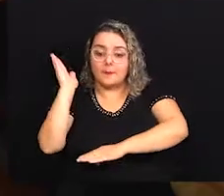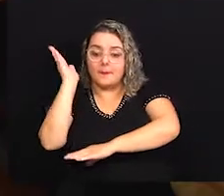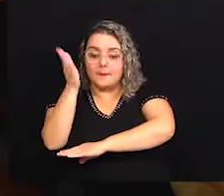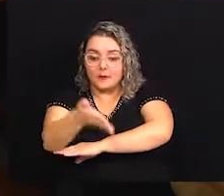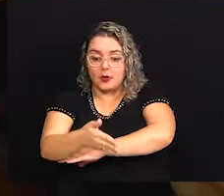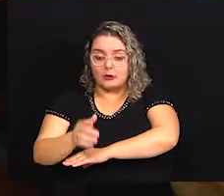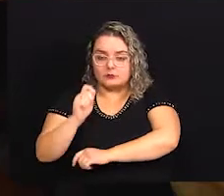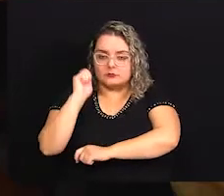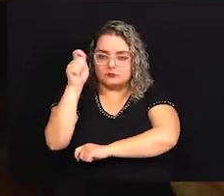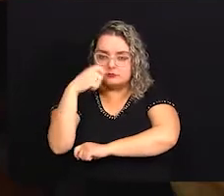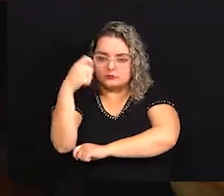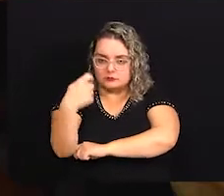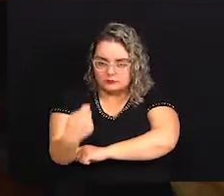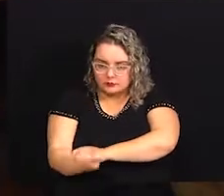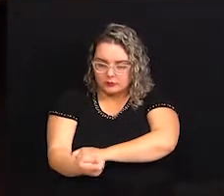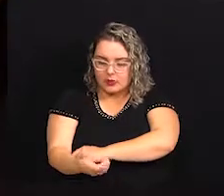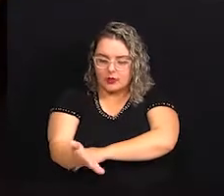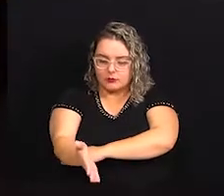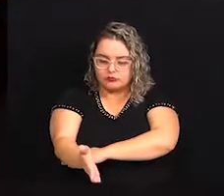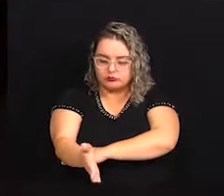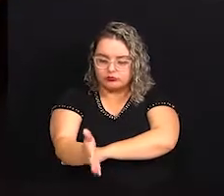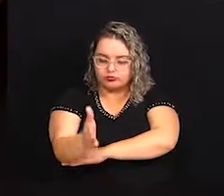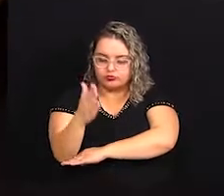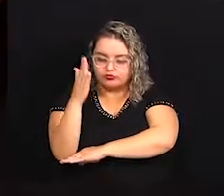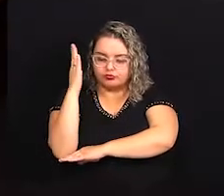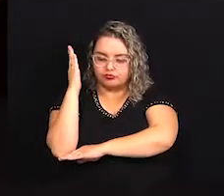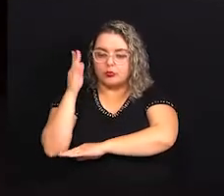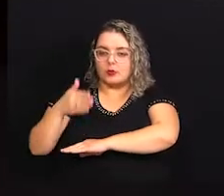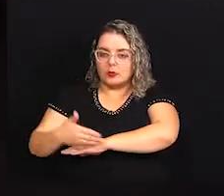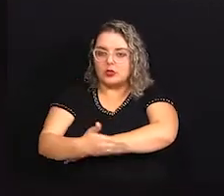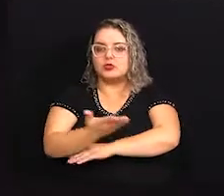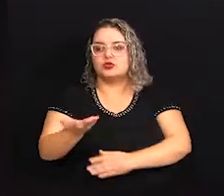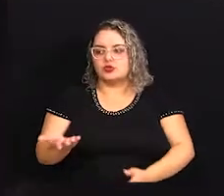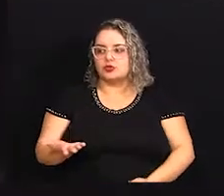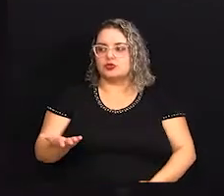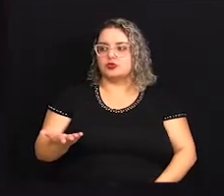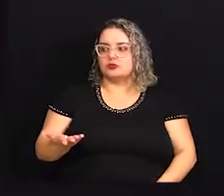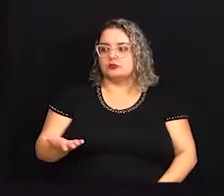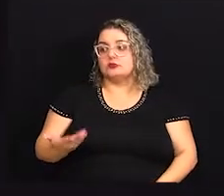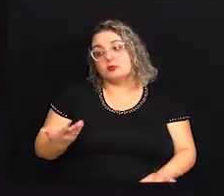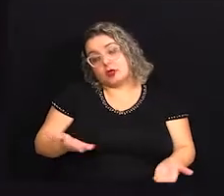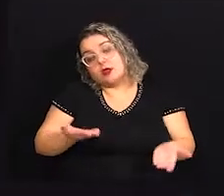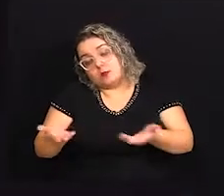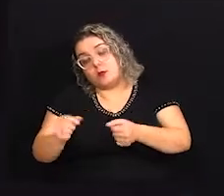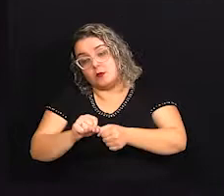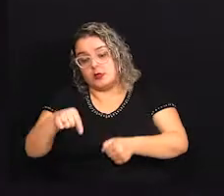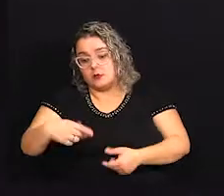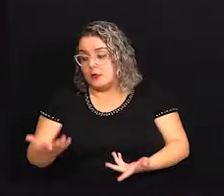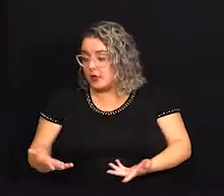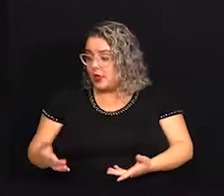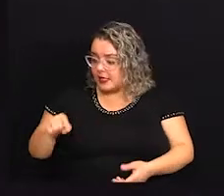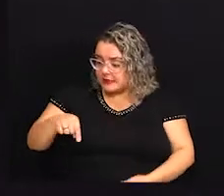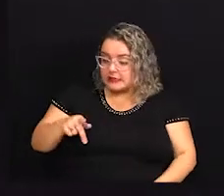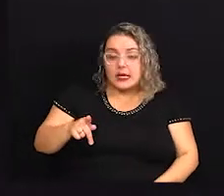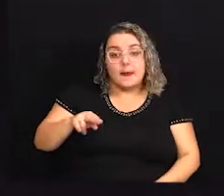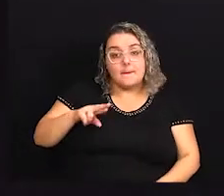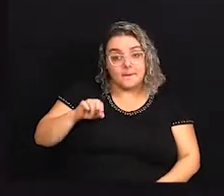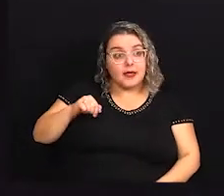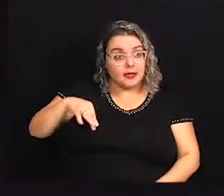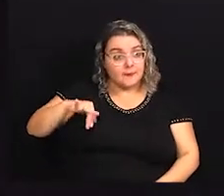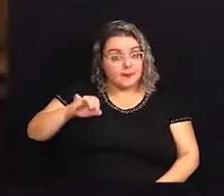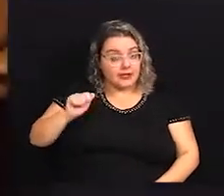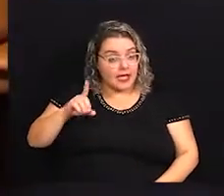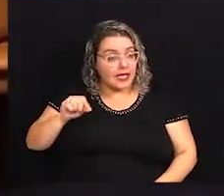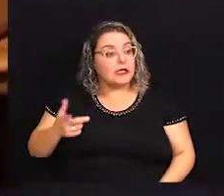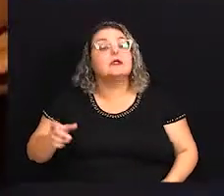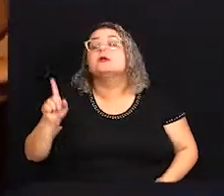né? Gente, ó, aí você vai falar assim, mas costela, essa costela é premiada, não é? Sim, ela tem temperos diferenciados, né? Uhum. A